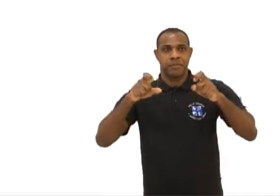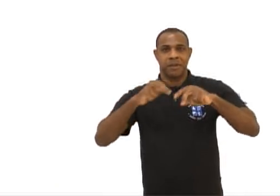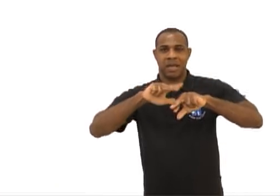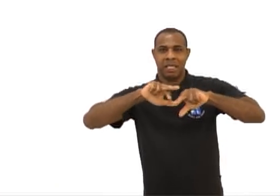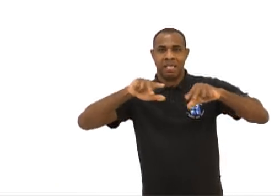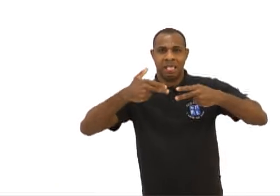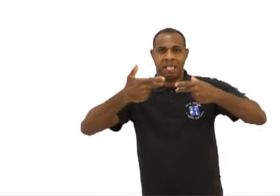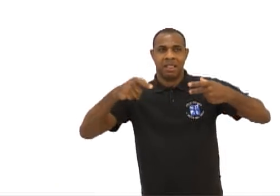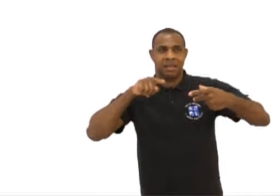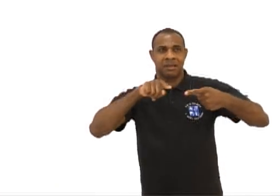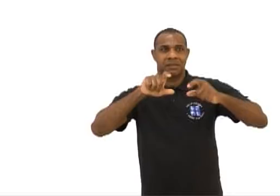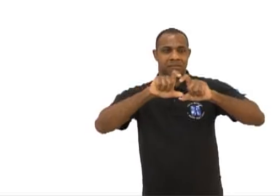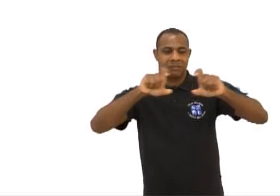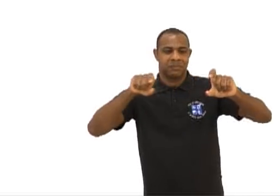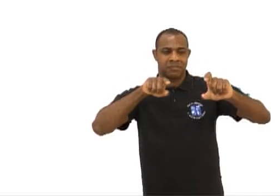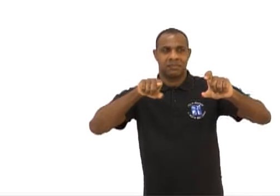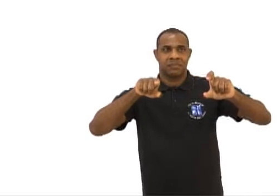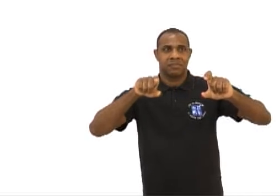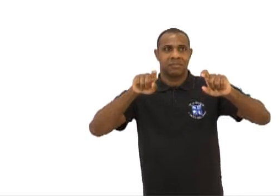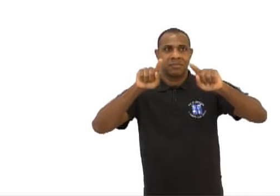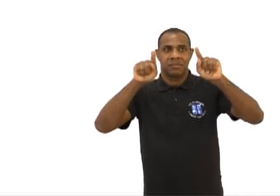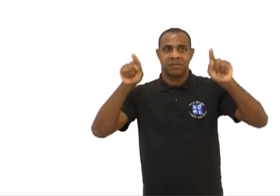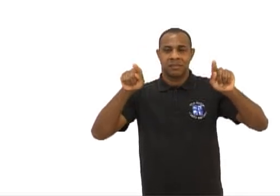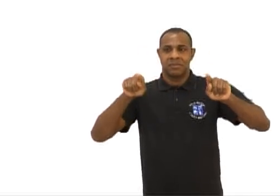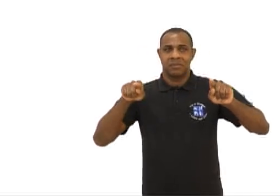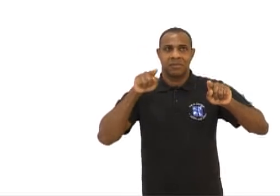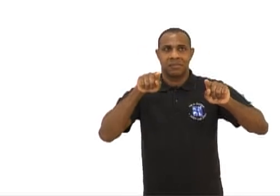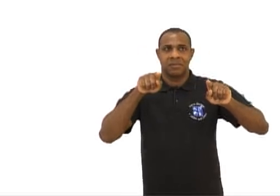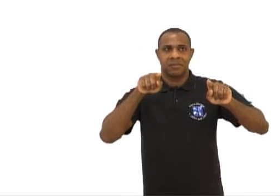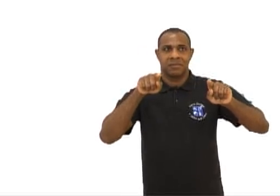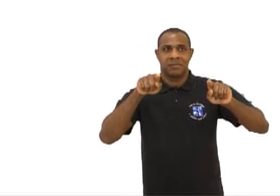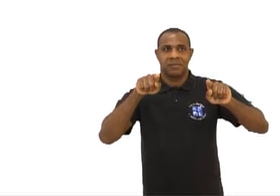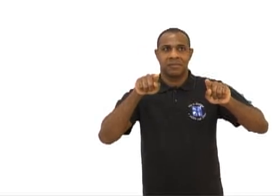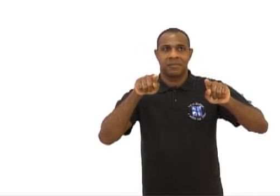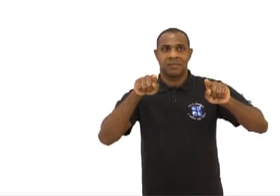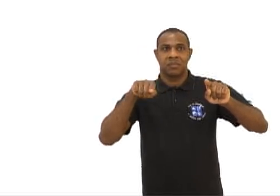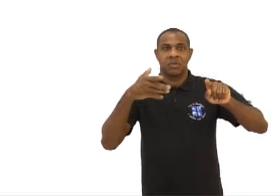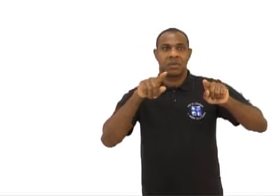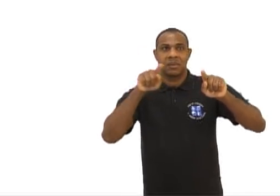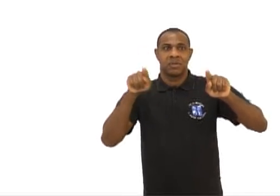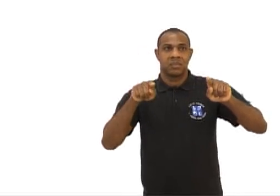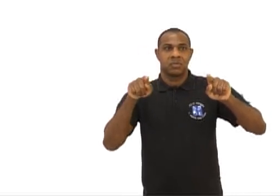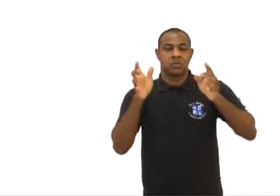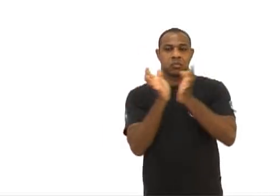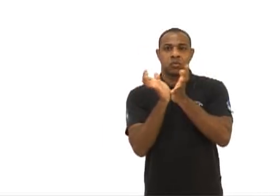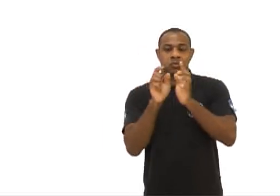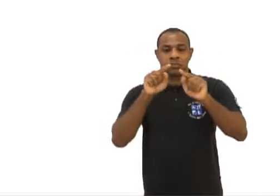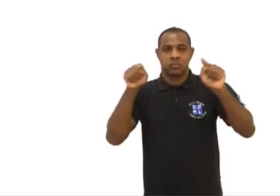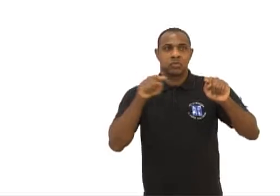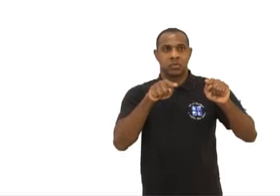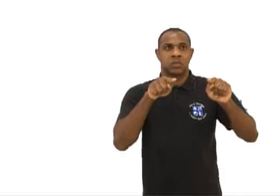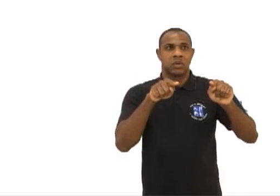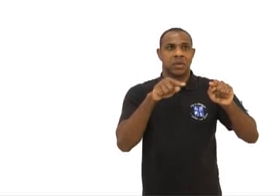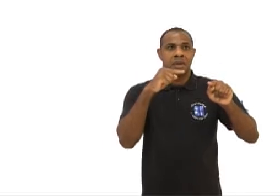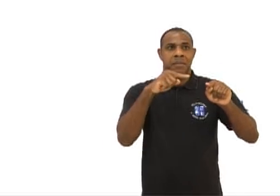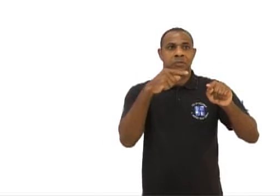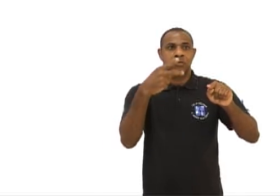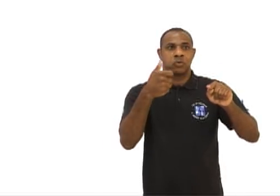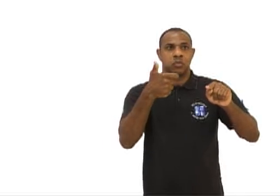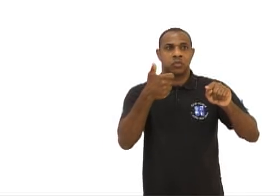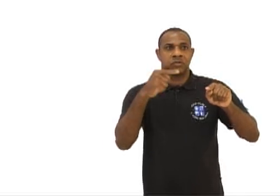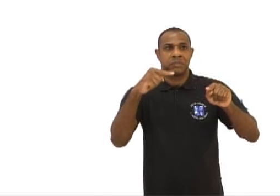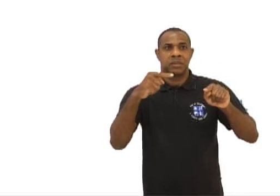bem. Ele me deu 4 possibilidades de resposta. Menos 12, menos 6,